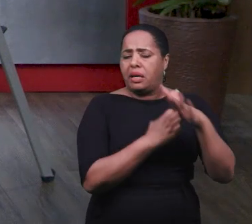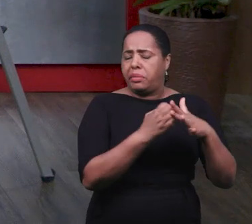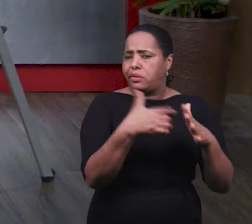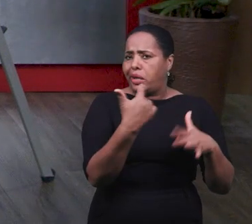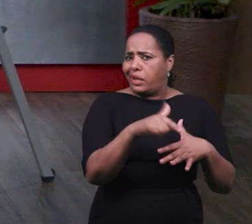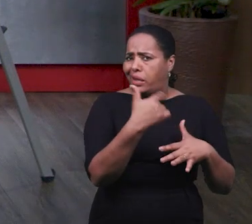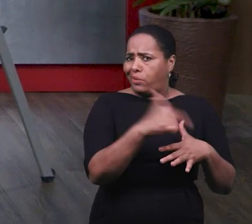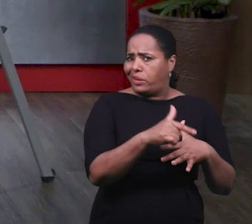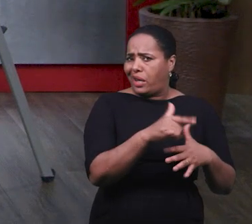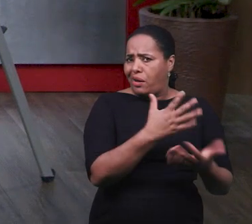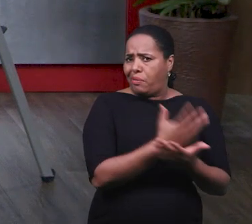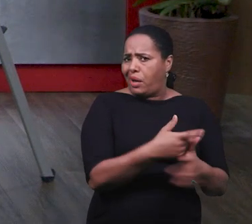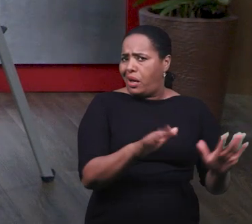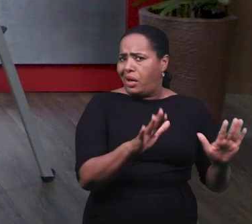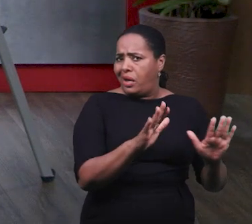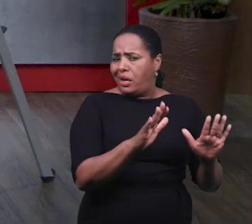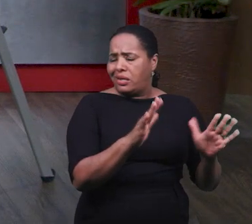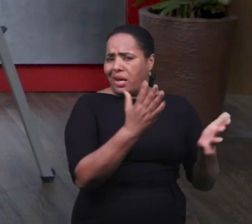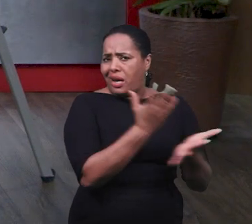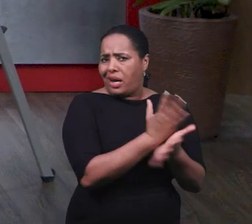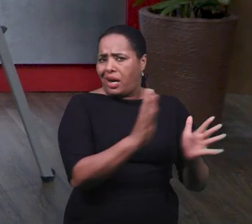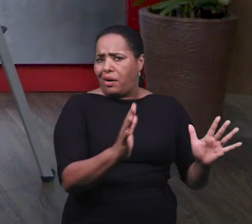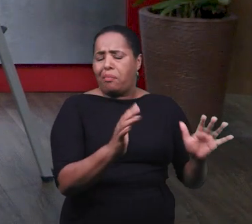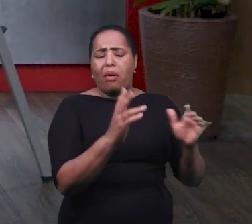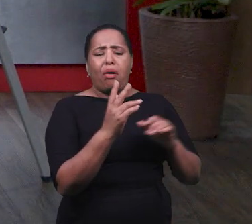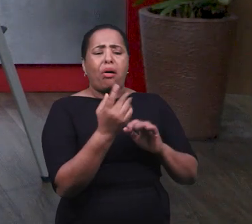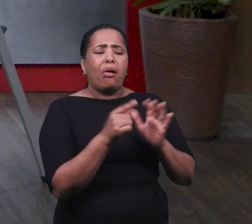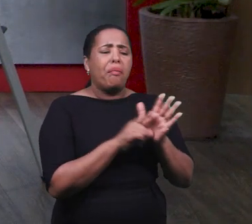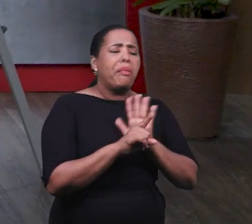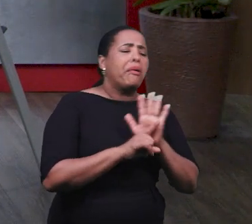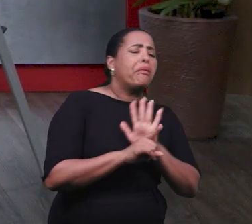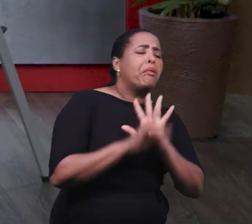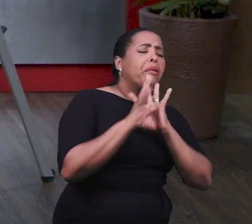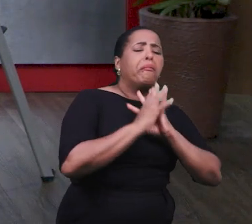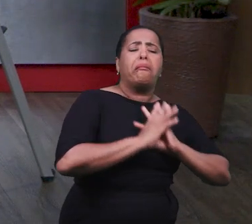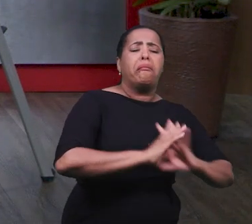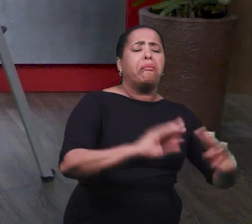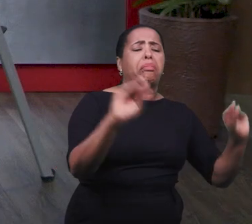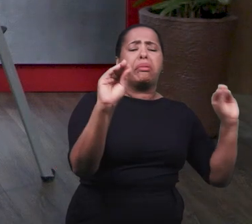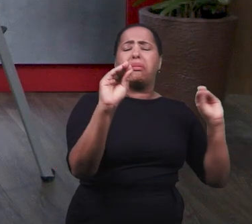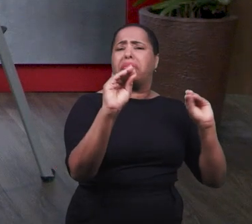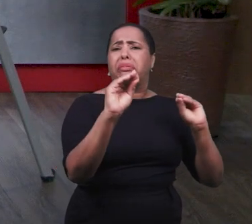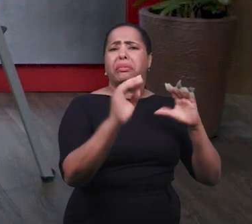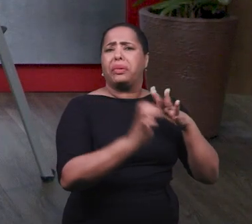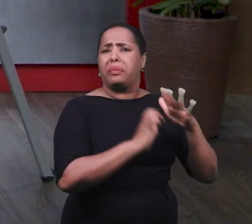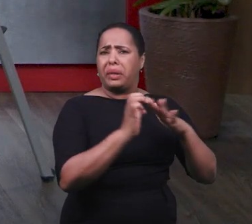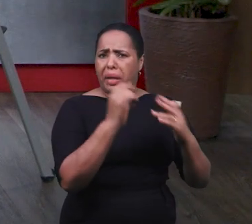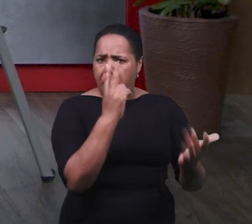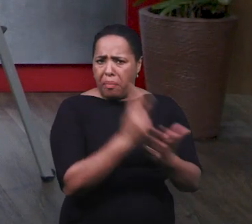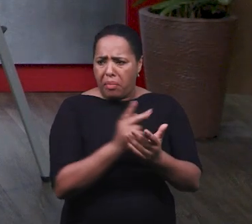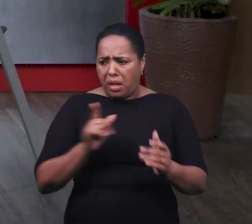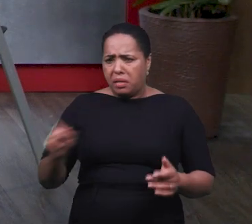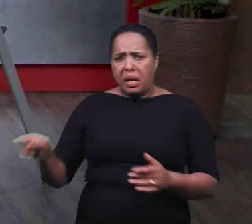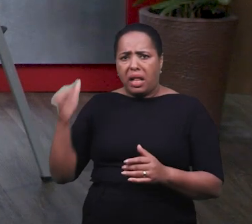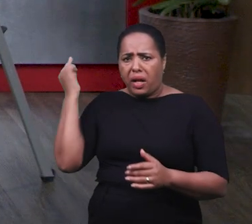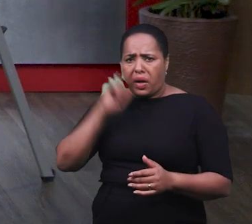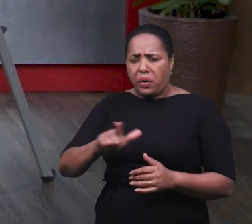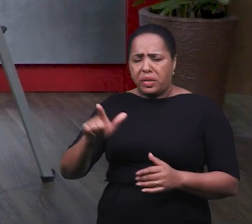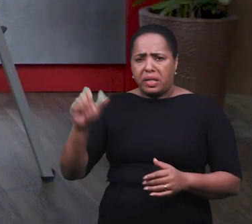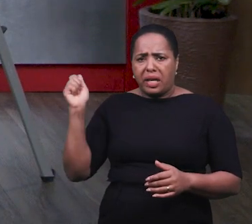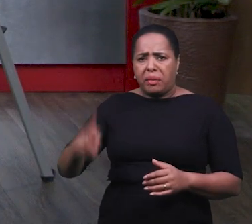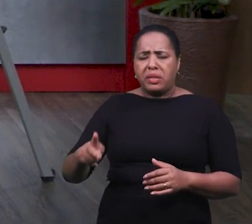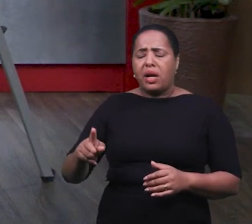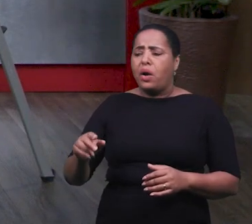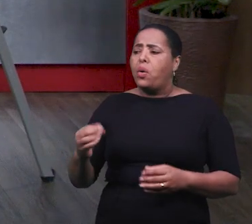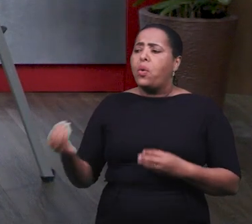exista mais, não se localize ou não exista, mesmo assim ela consegue? E como que ela